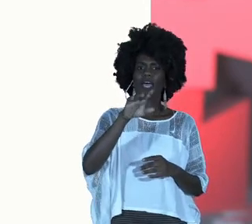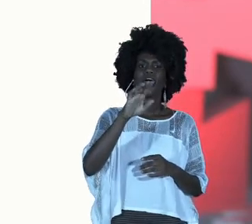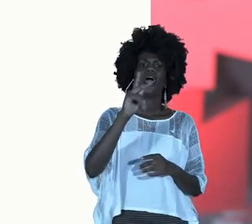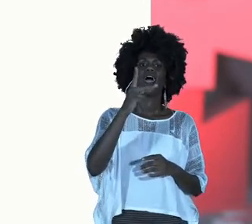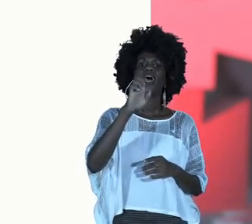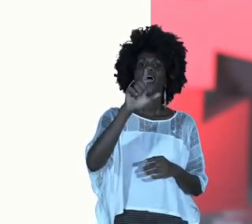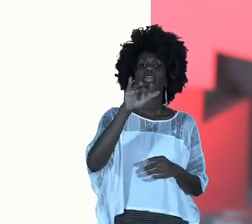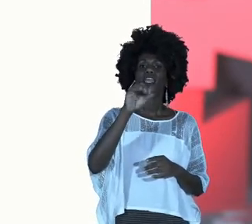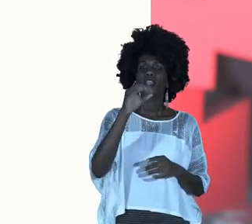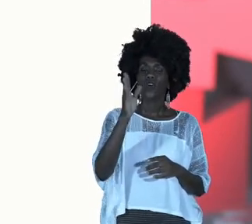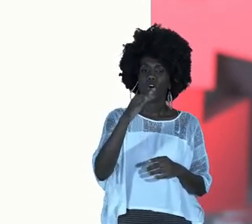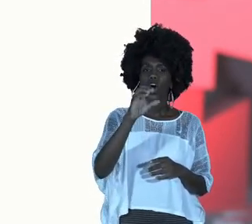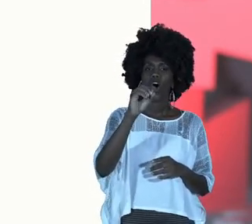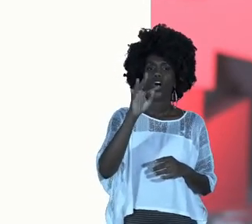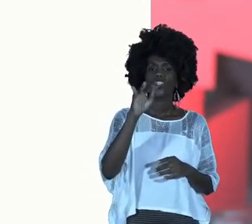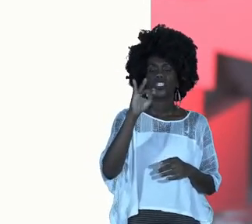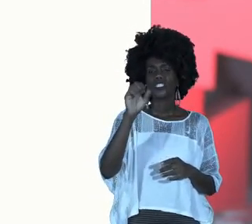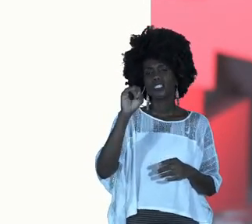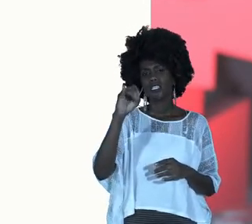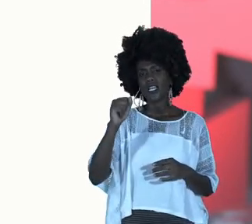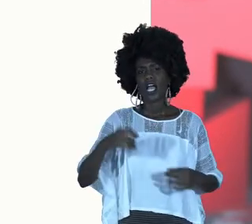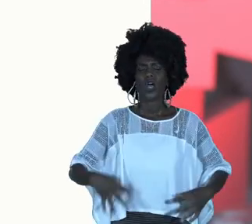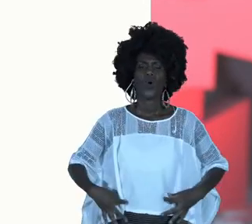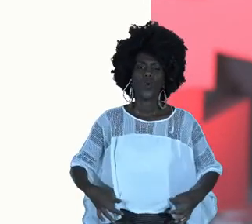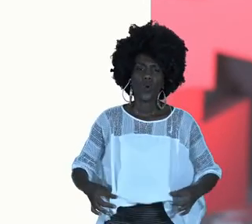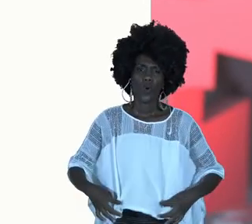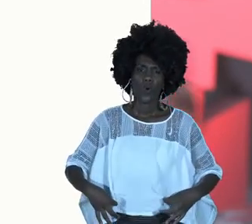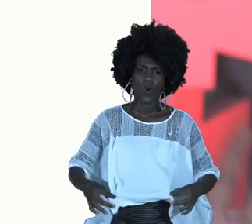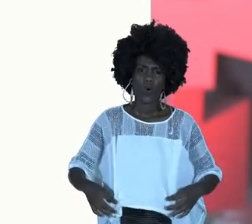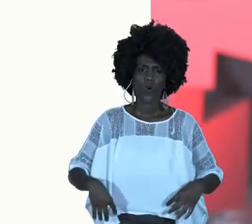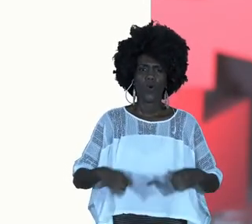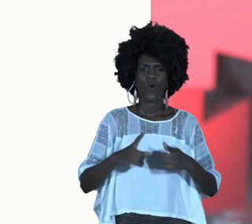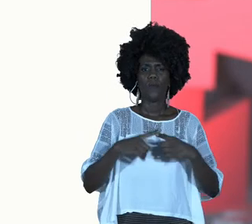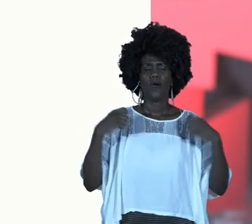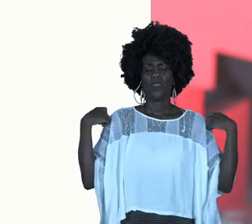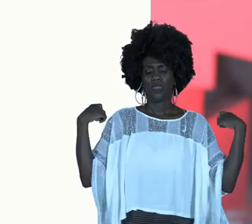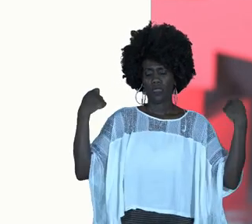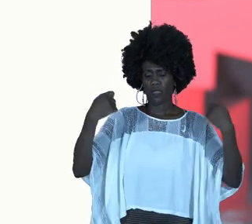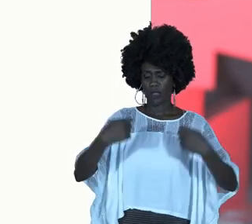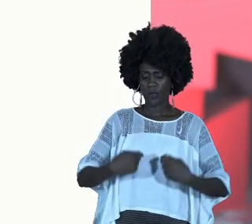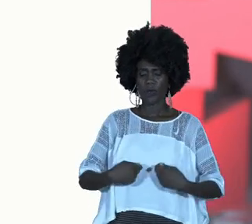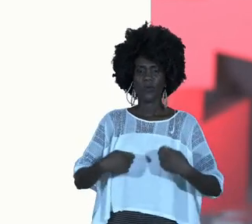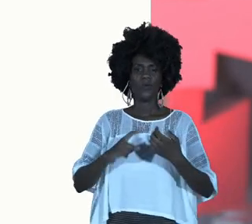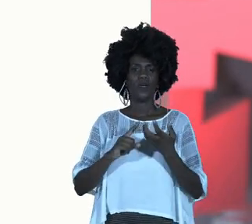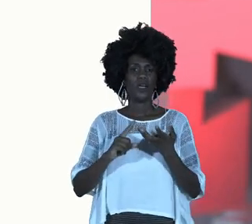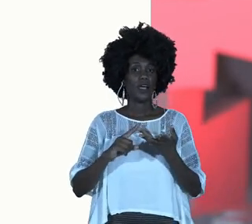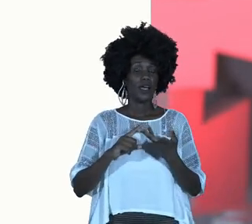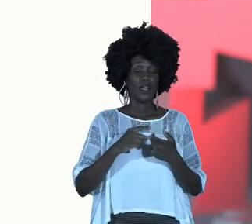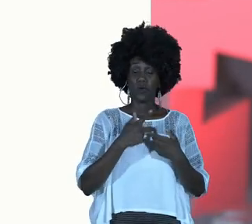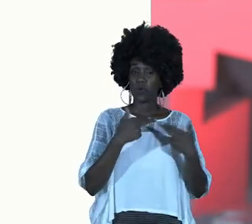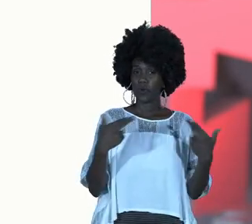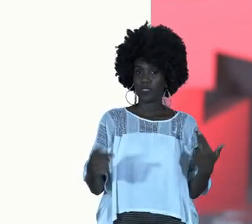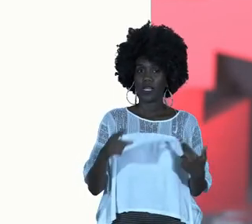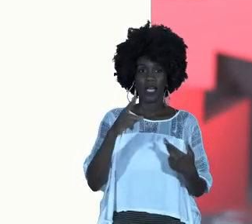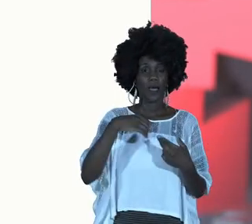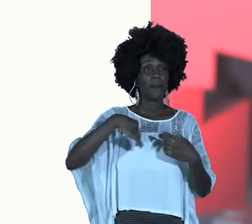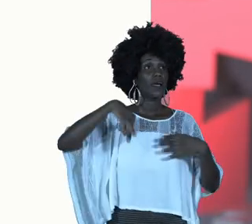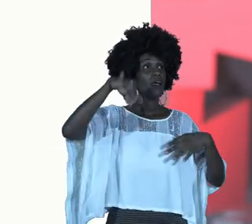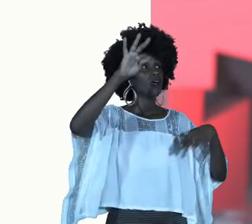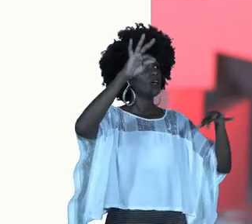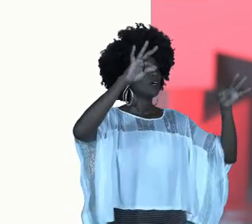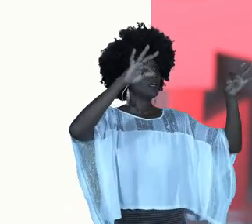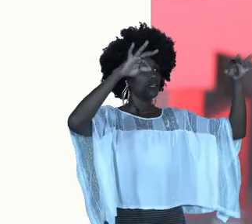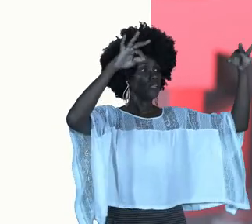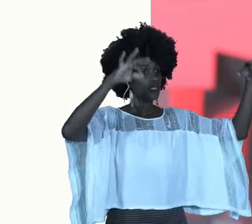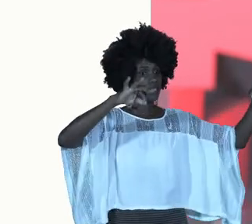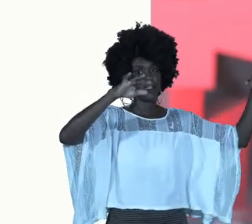Parangolés são roupas, são túnicas, são estandartes, e eles não existem pendurados num